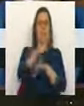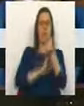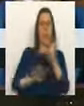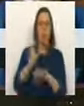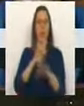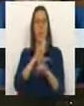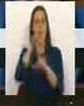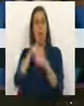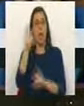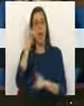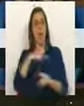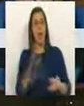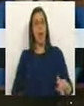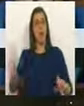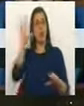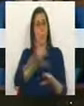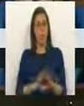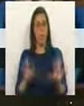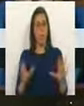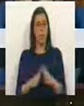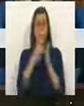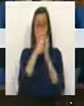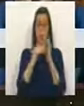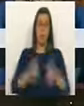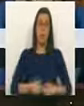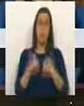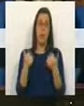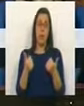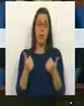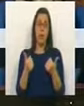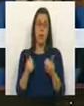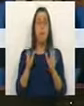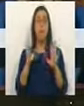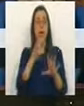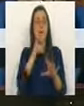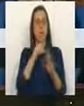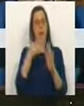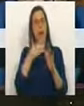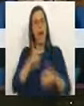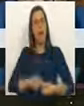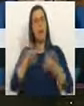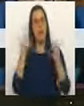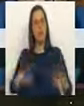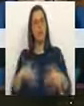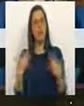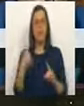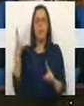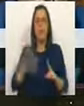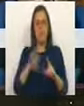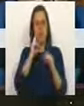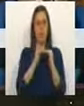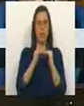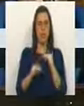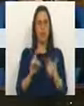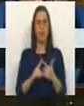Europa e as autoridades nacionais. É um modelo melhor, mas que pode ser aperfeiçoado. Devia ter